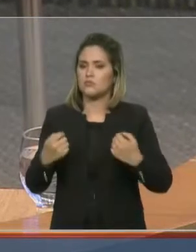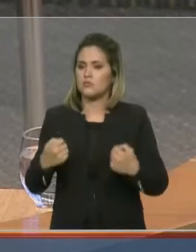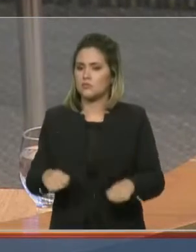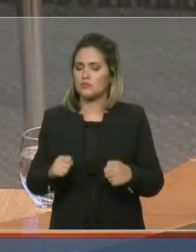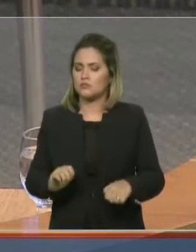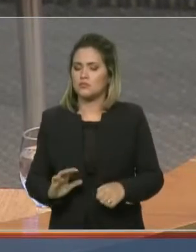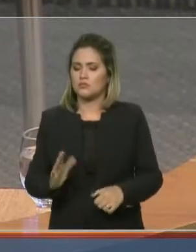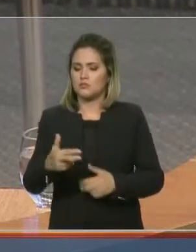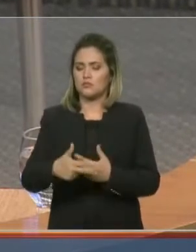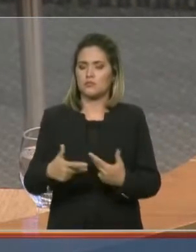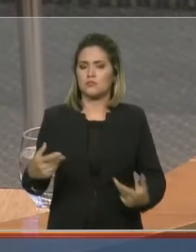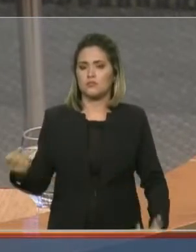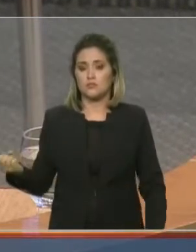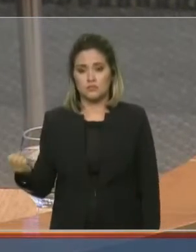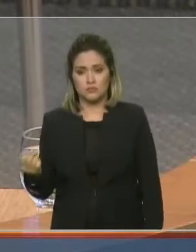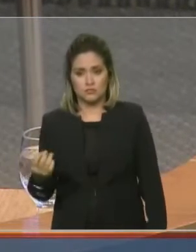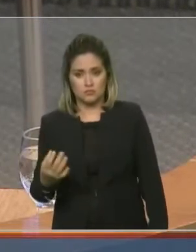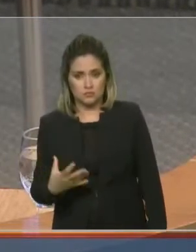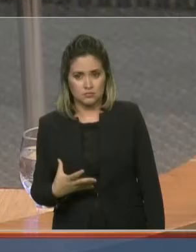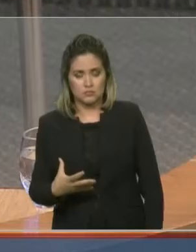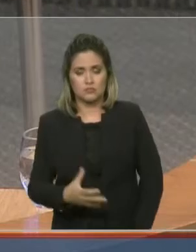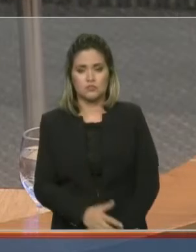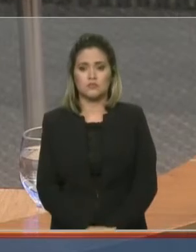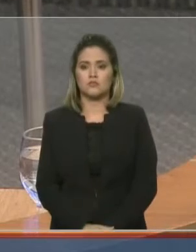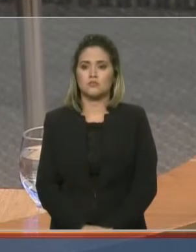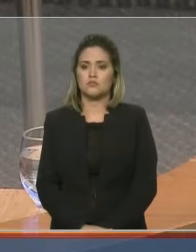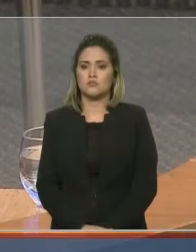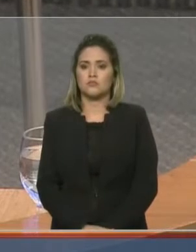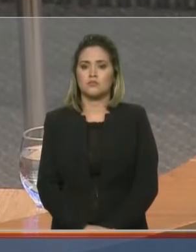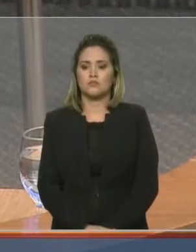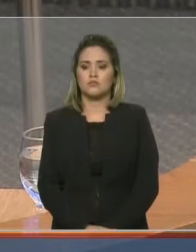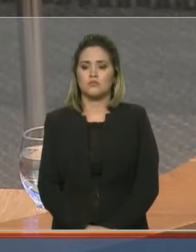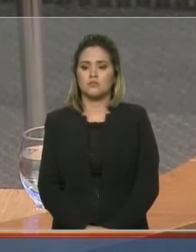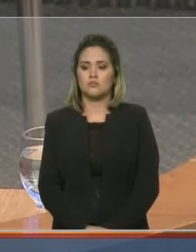acompanhando essas coisas novas. O Papa Paulo VI,